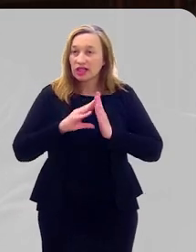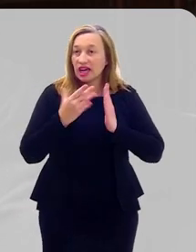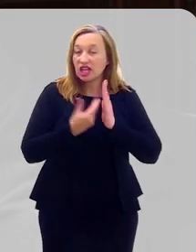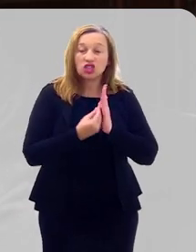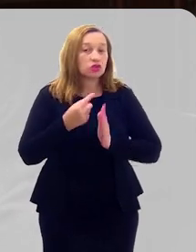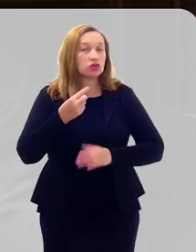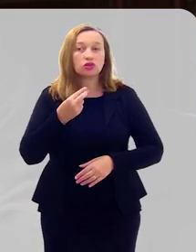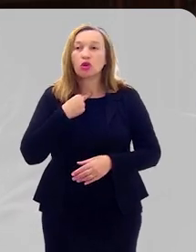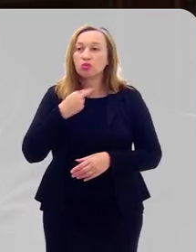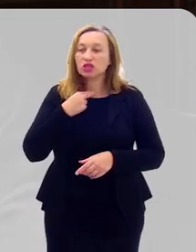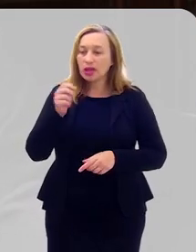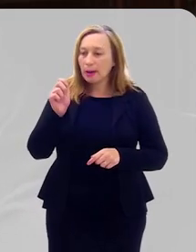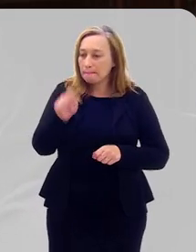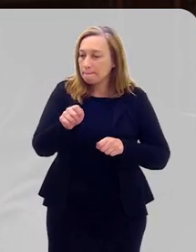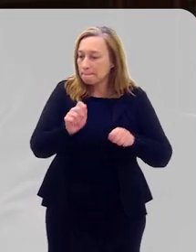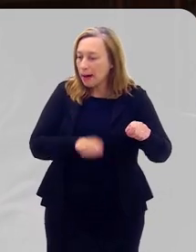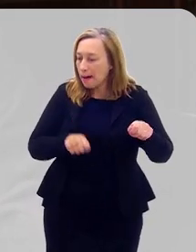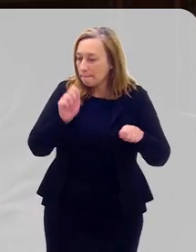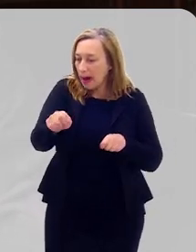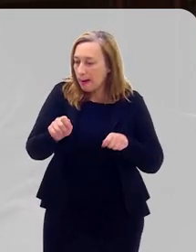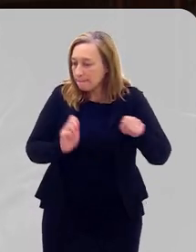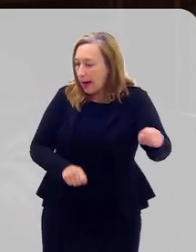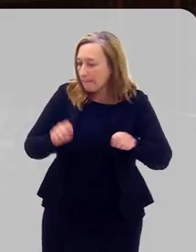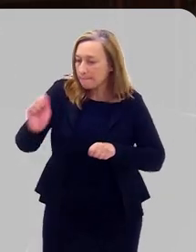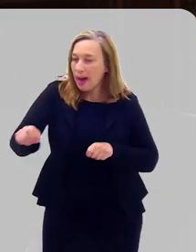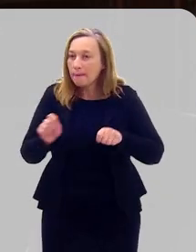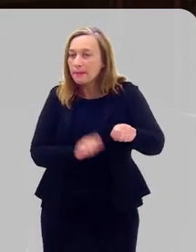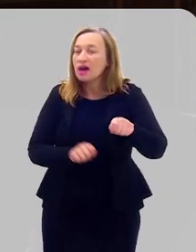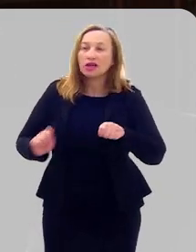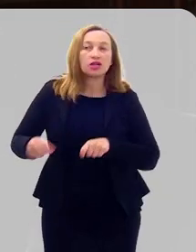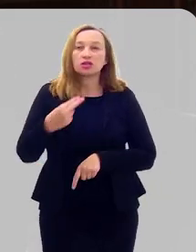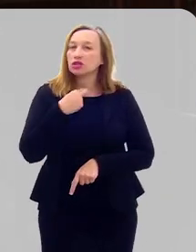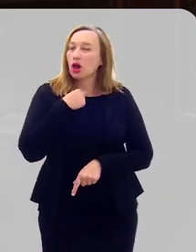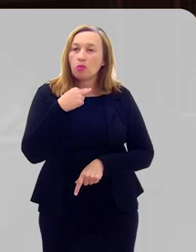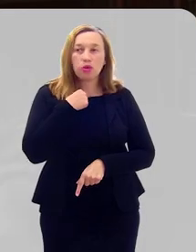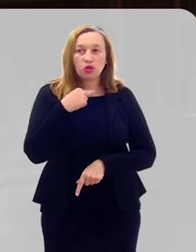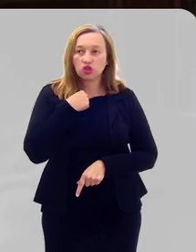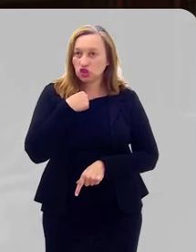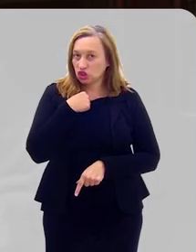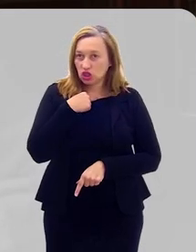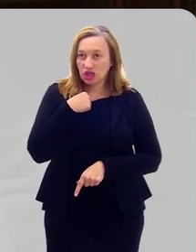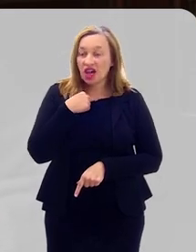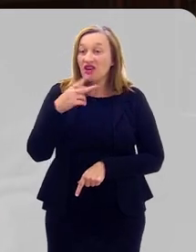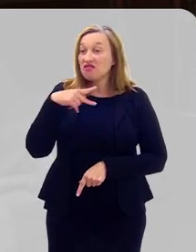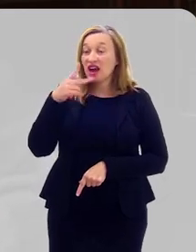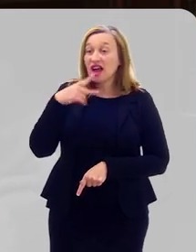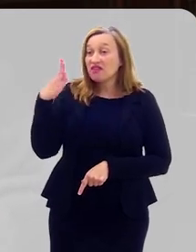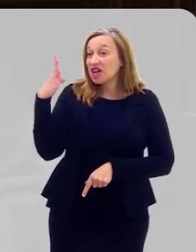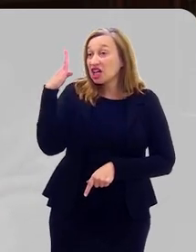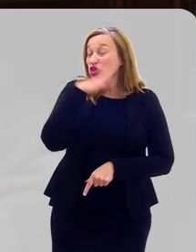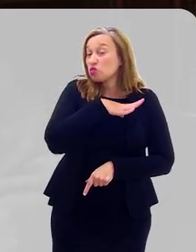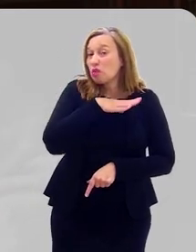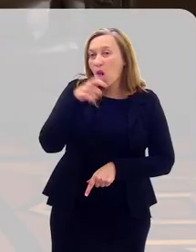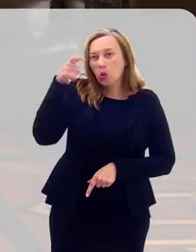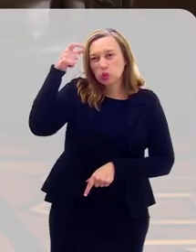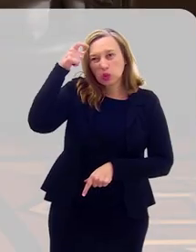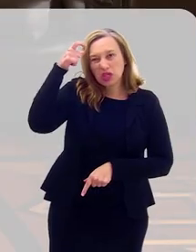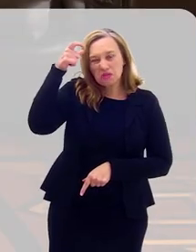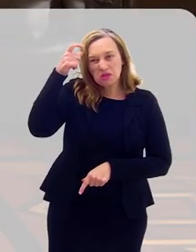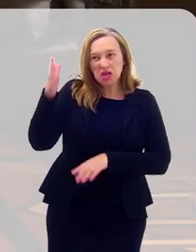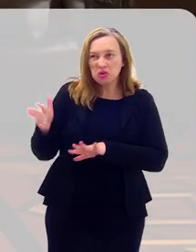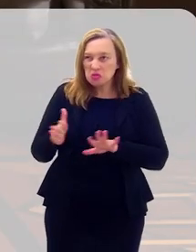época bateria. E nem percussão. Porque a tumbadora era o instrumento do capeta. Sim, era coisa, capeta, era coisa